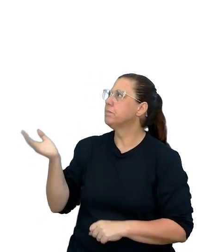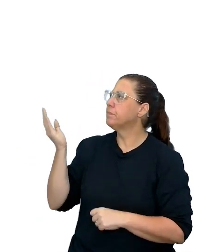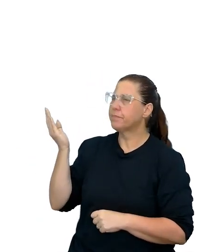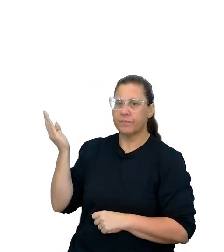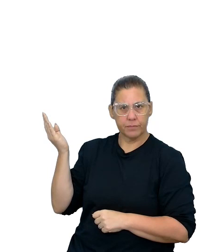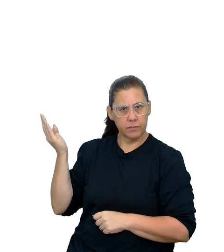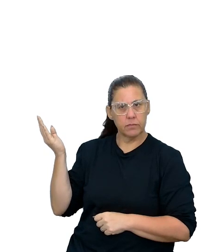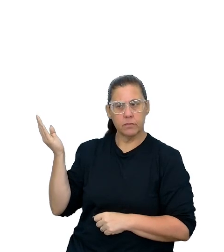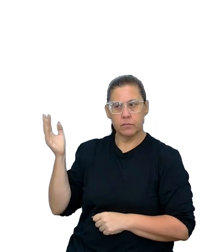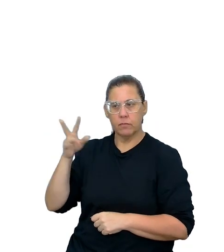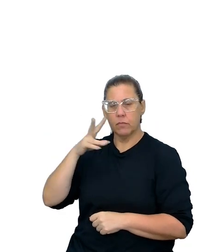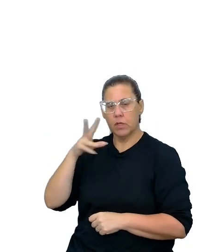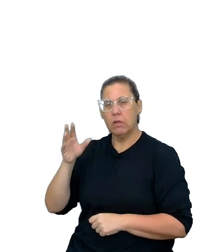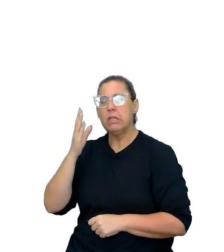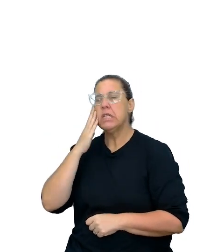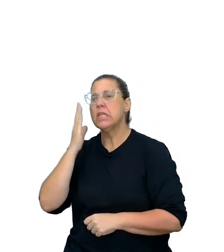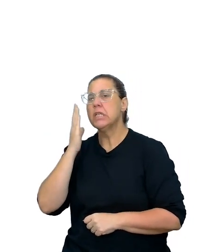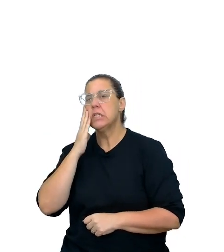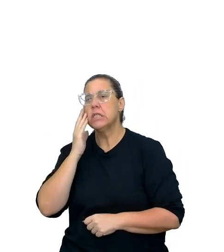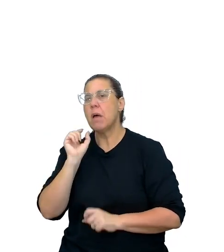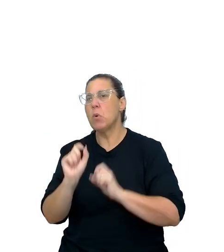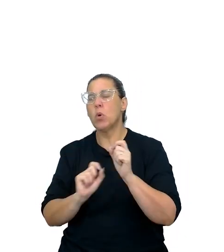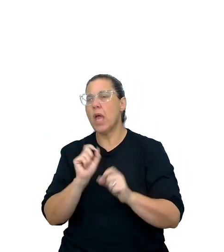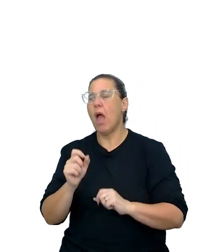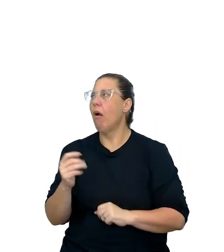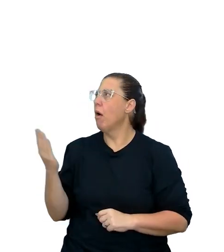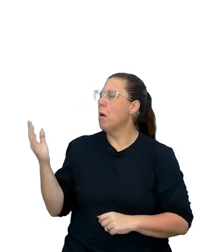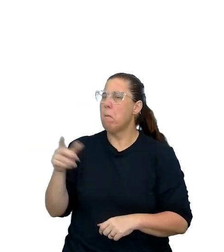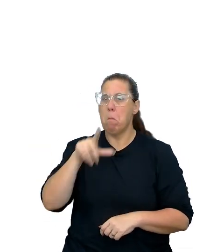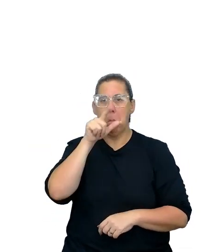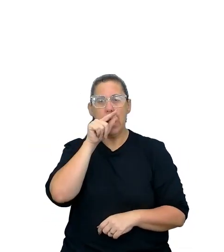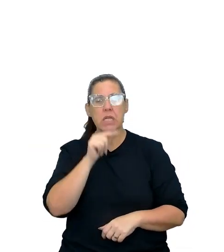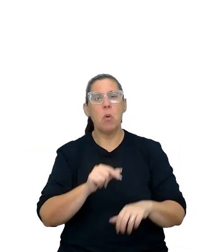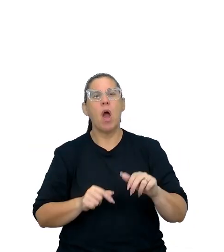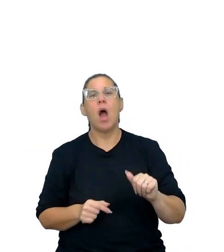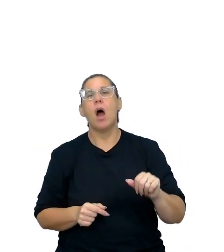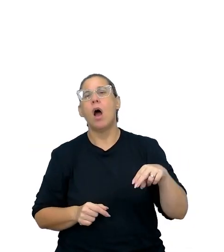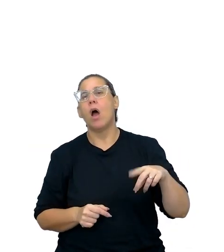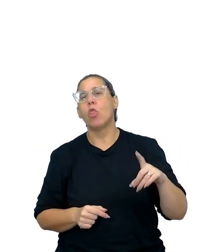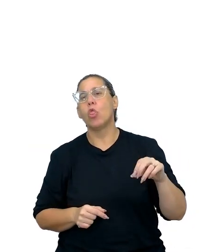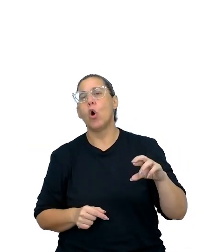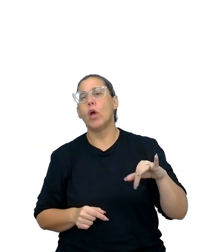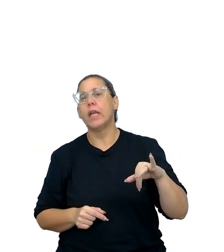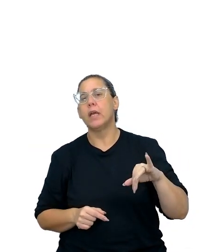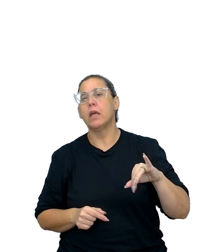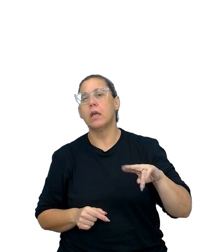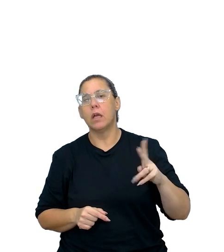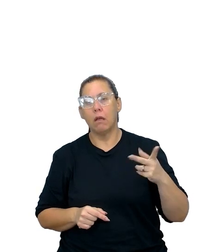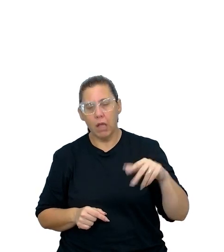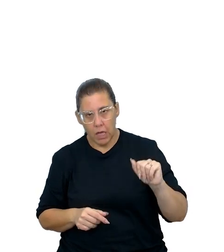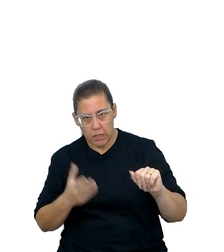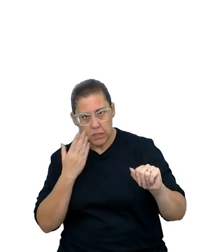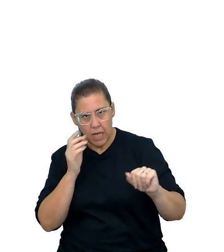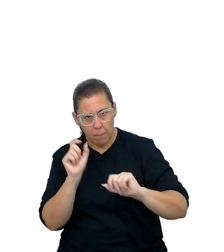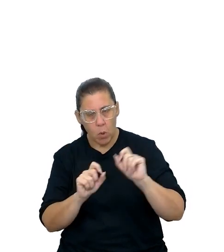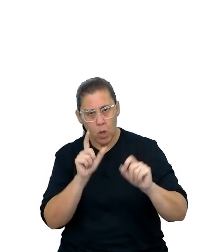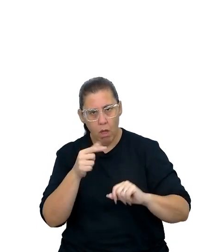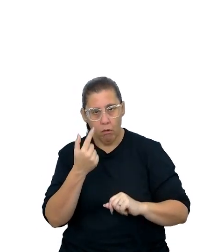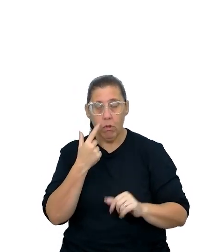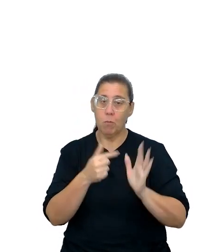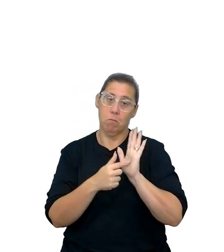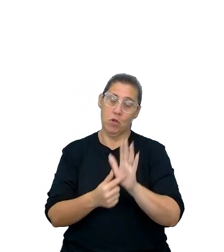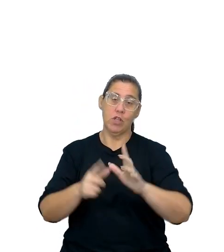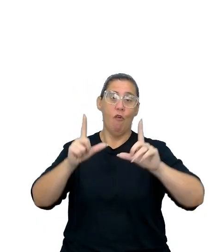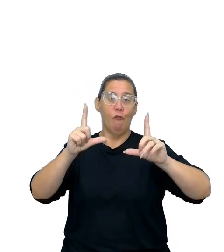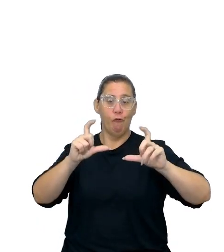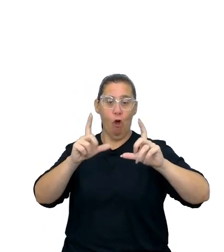né, ele sabe que são andorinhas, né? Porque a gente fala andorinha, mas será que ele sabe o que é isso? Pois tinham visto fotos